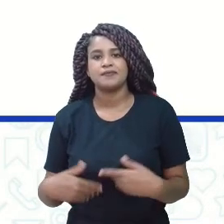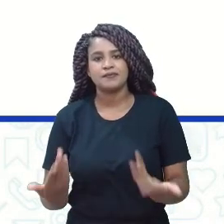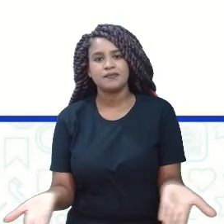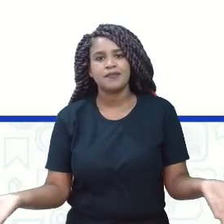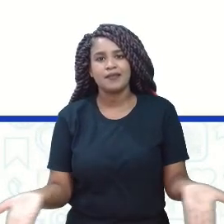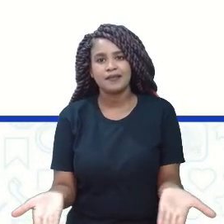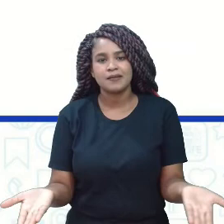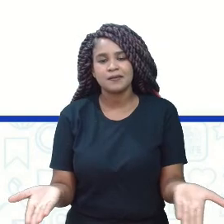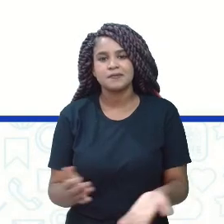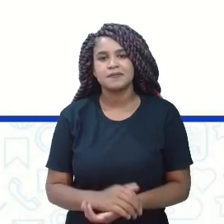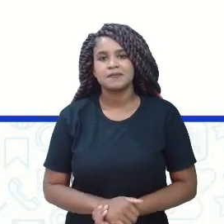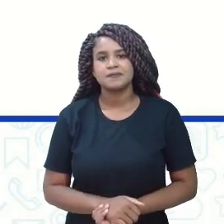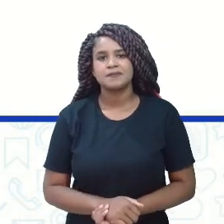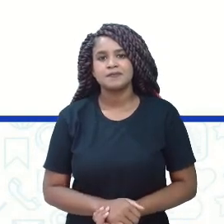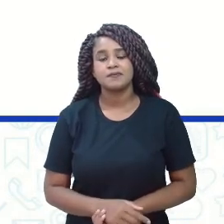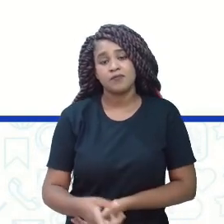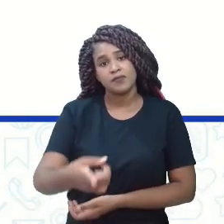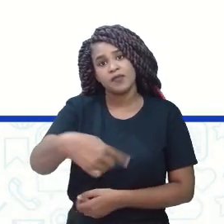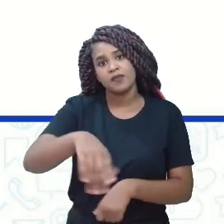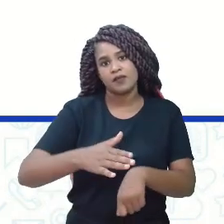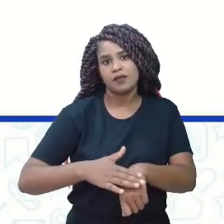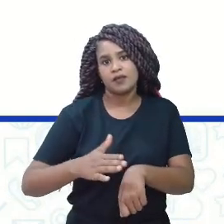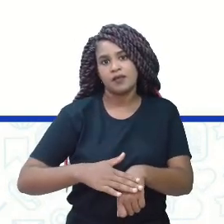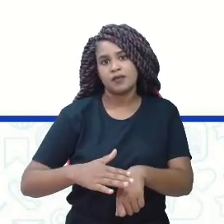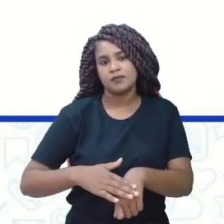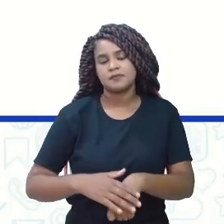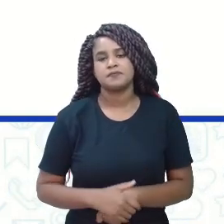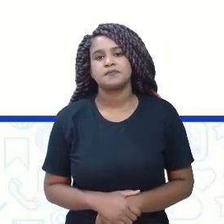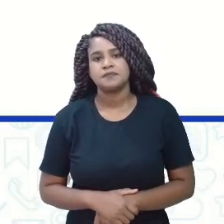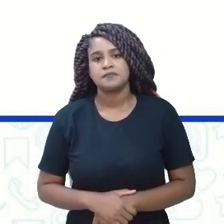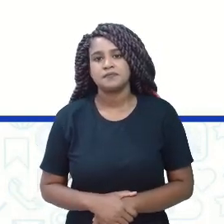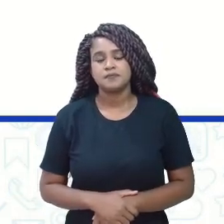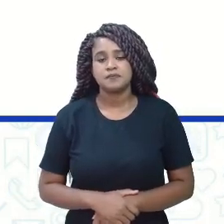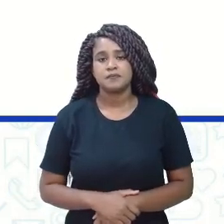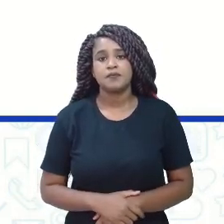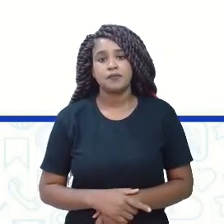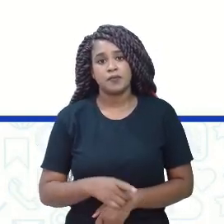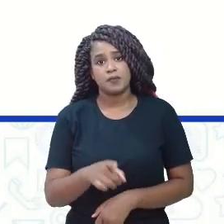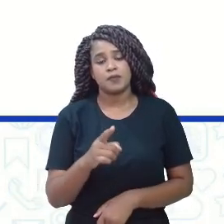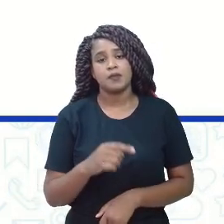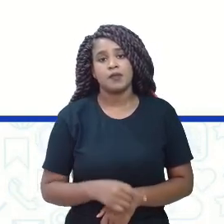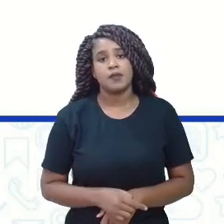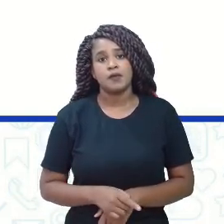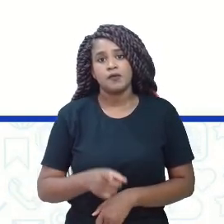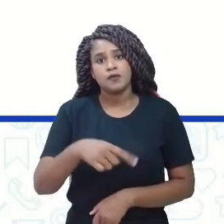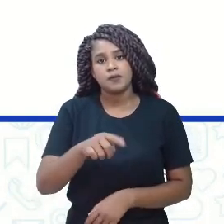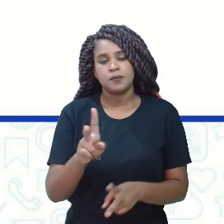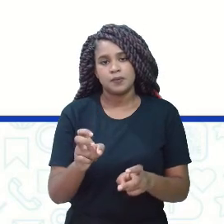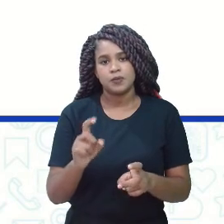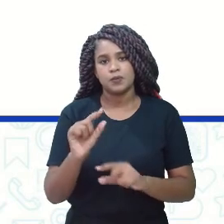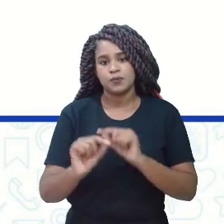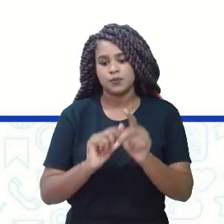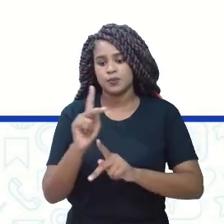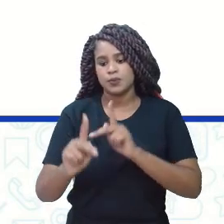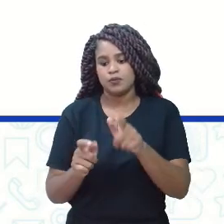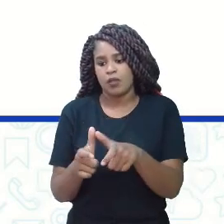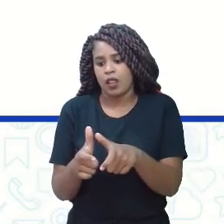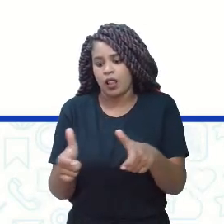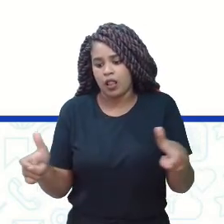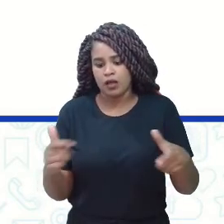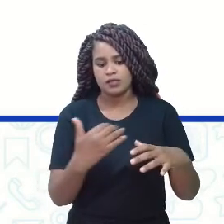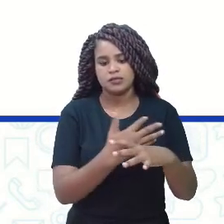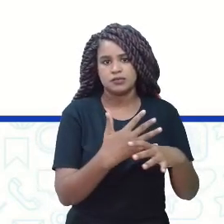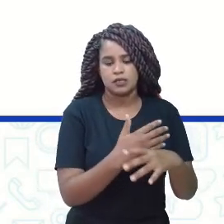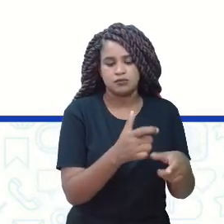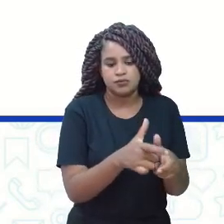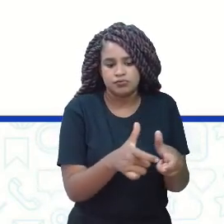agora com vocês esse desafio, né? À medida que crescem a população e as cidades,